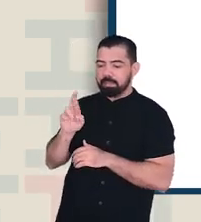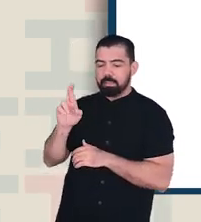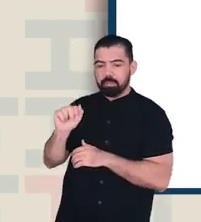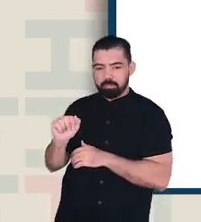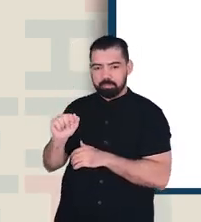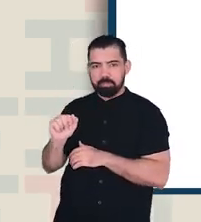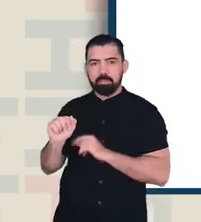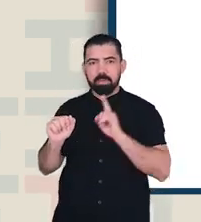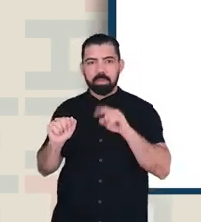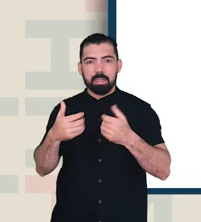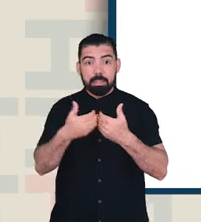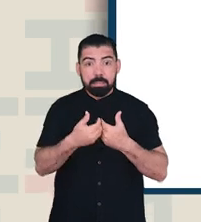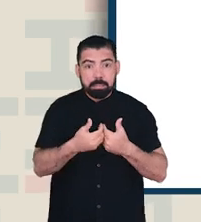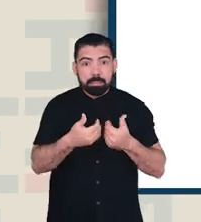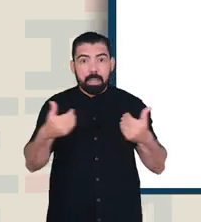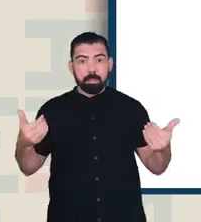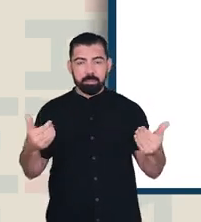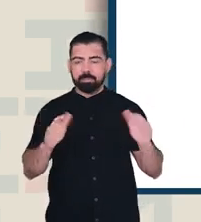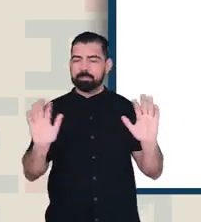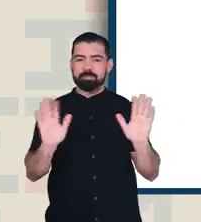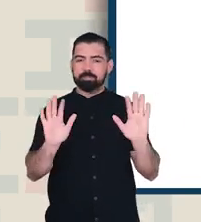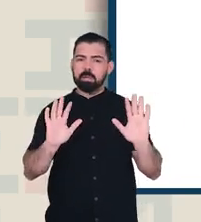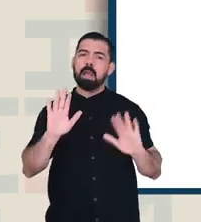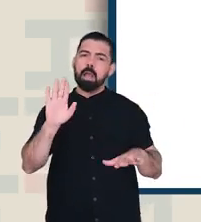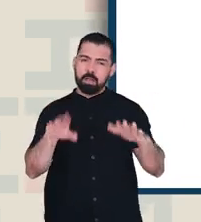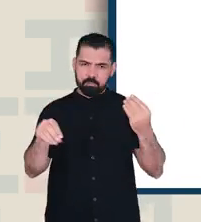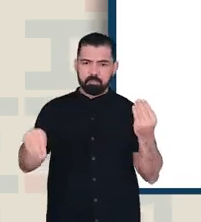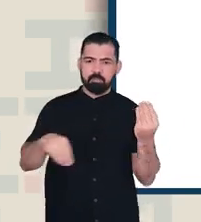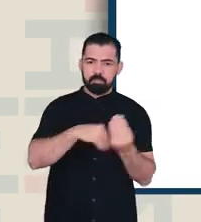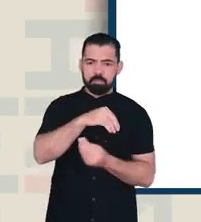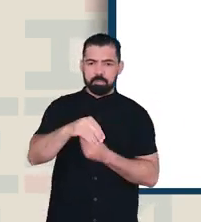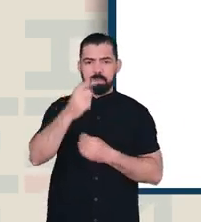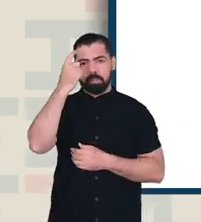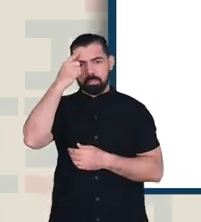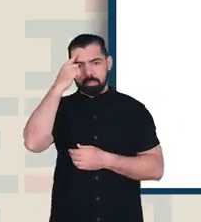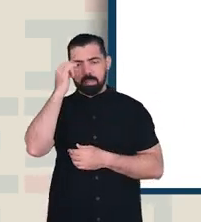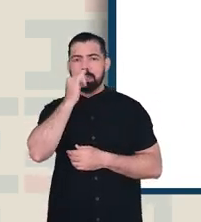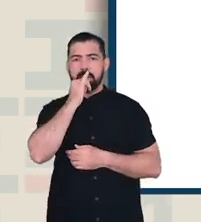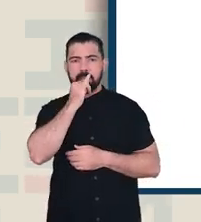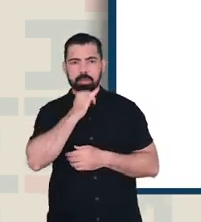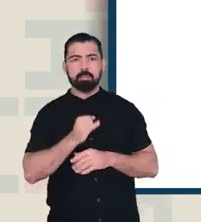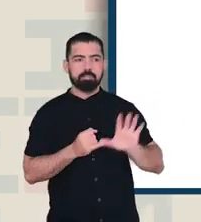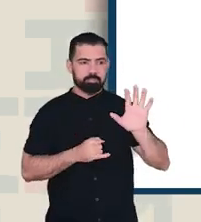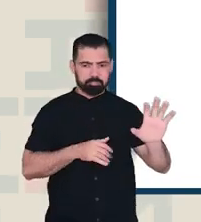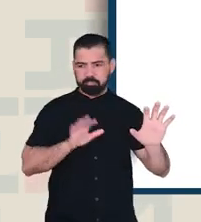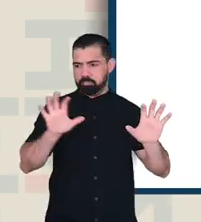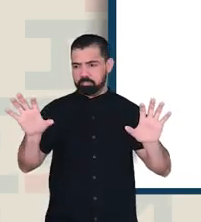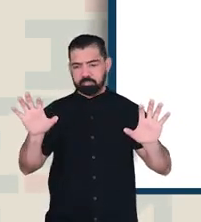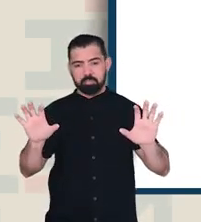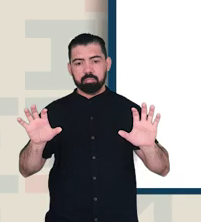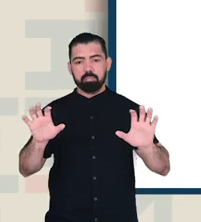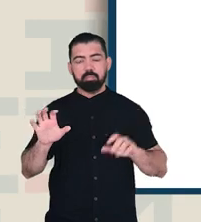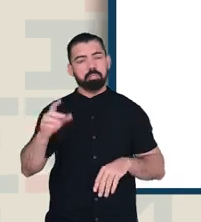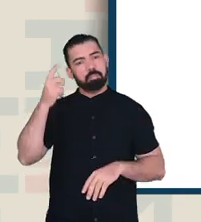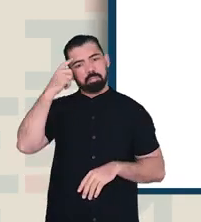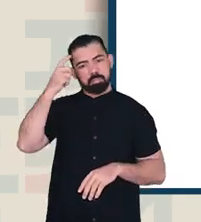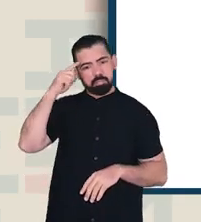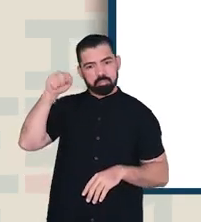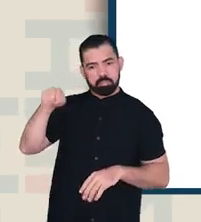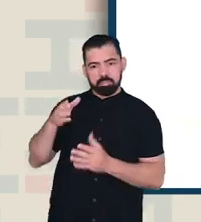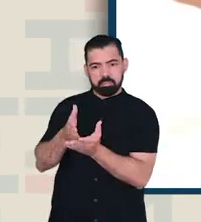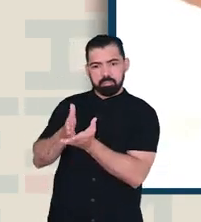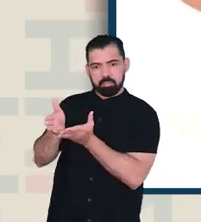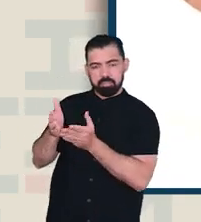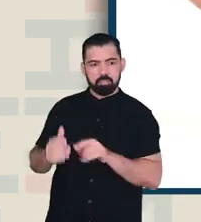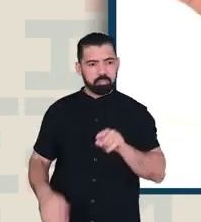nem preto, senão que sempre vamos estar nessa ideia do Dennis Smalley de um contínuo, onde nós